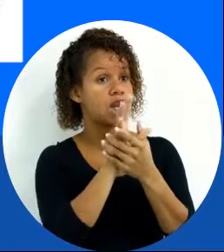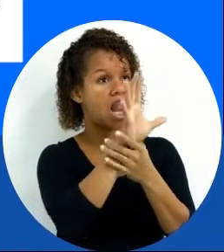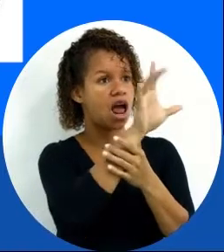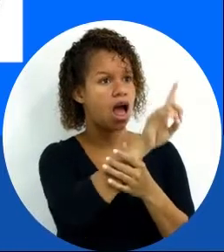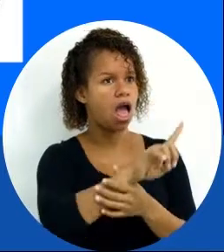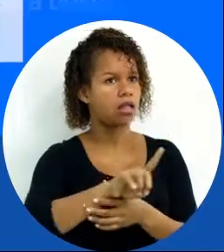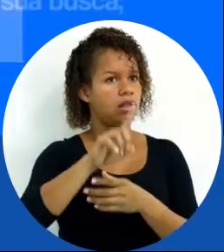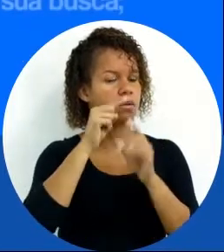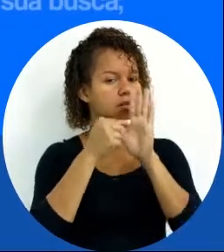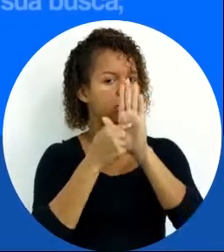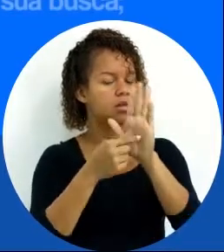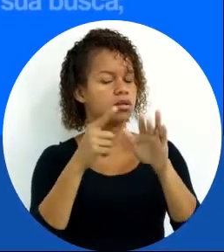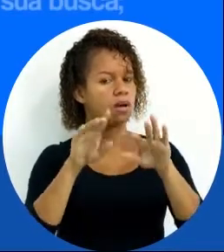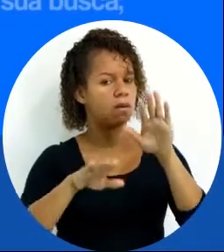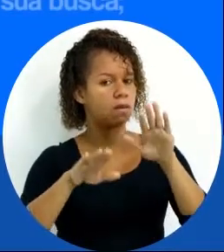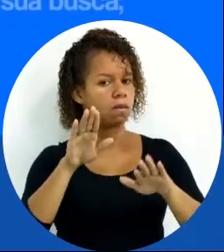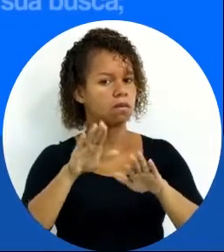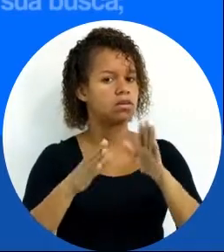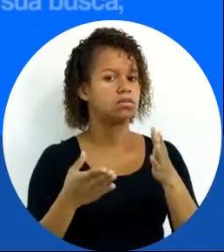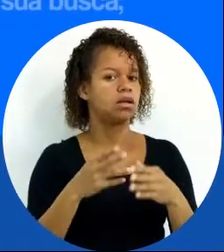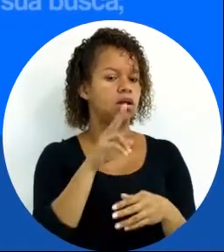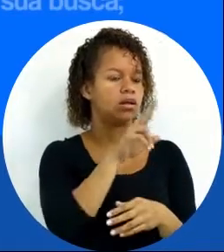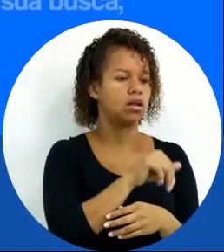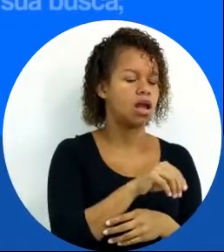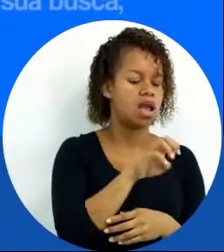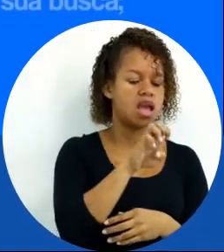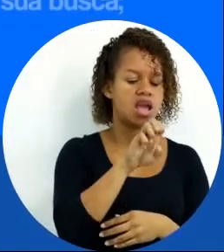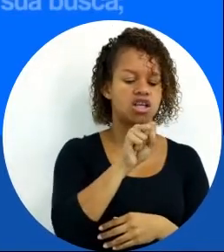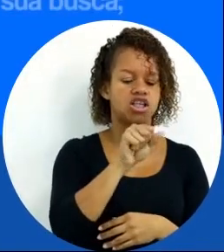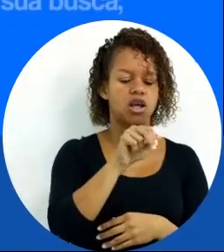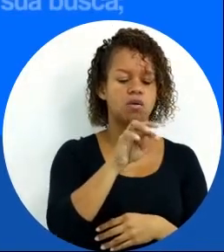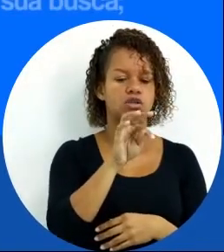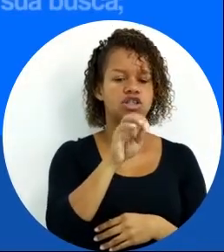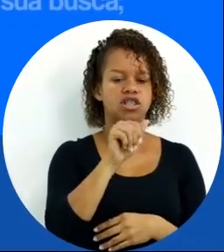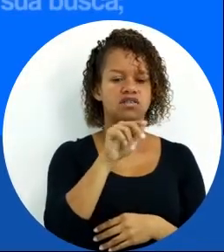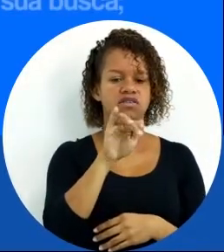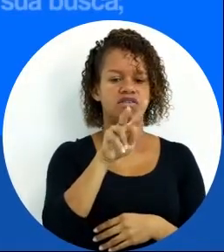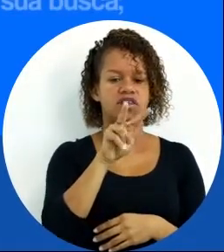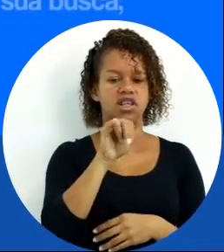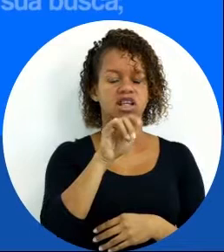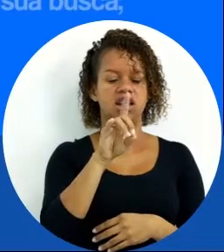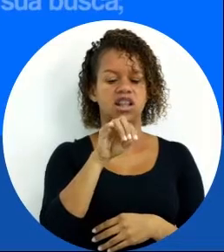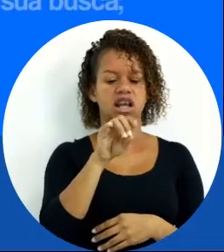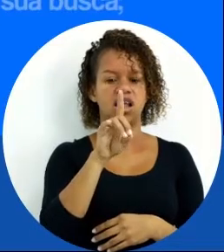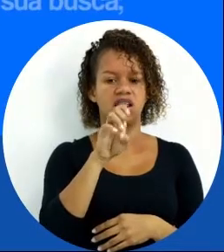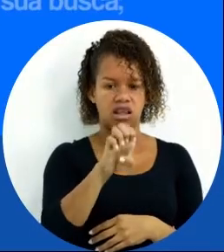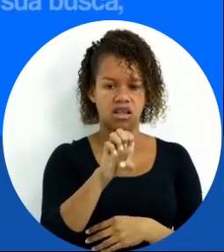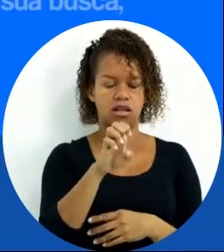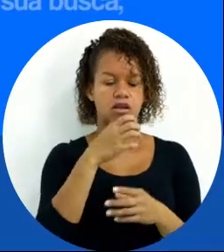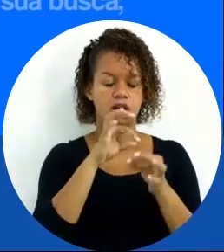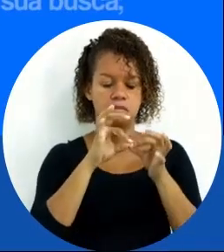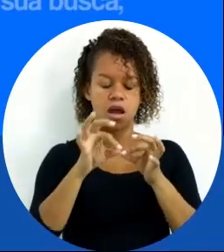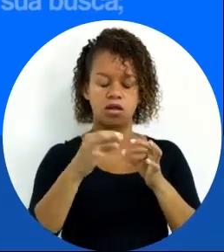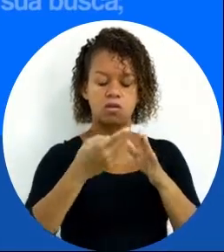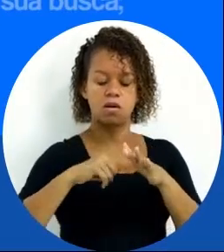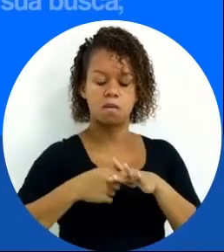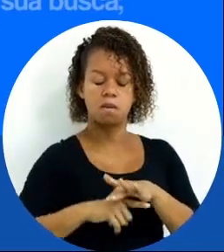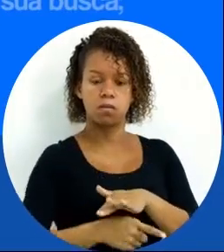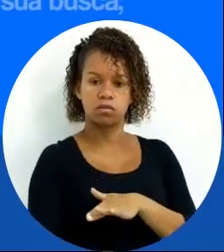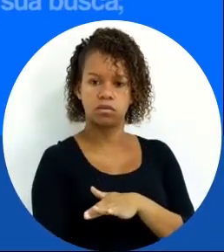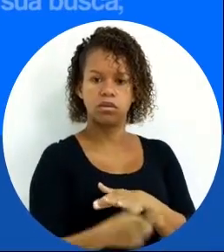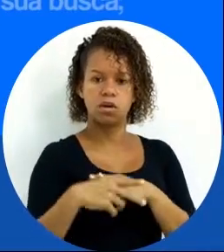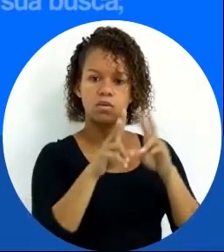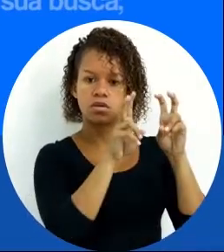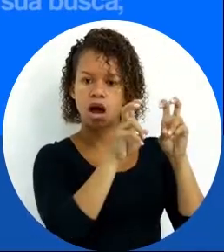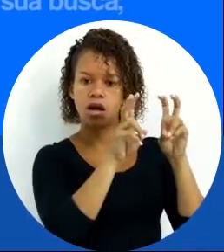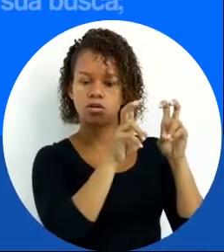algumas dessas métricas. Uma delas é chamada exaustividade, que é o seguinte: ele mede o grau de aprofundamento com que